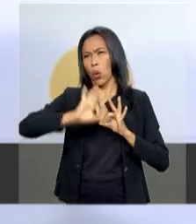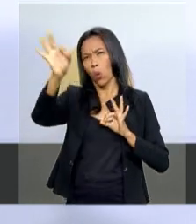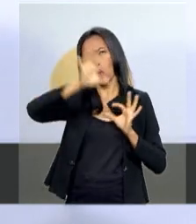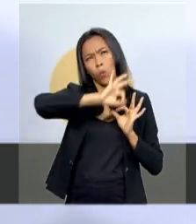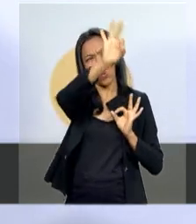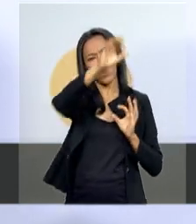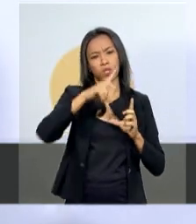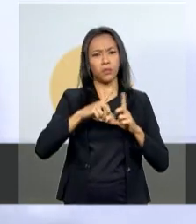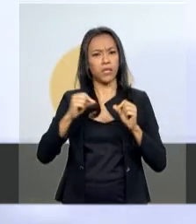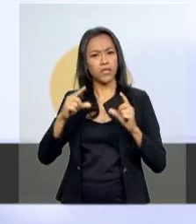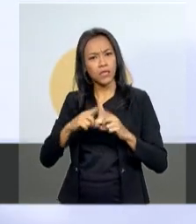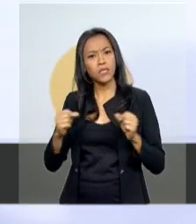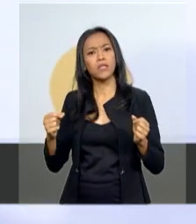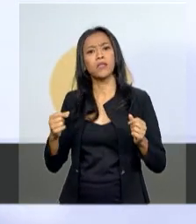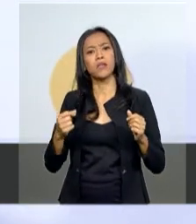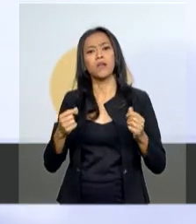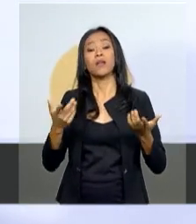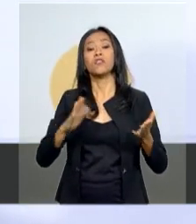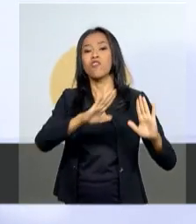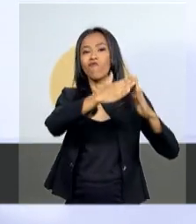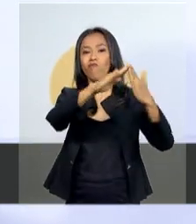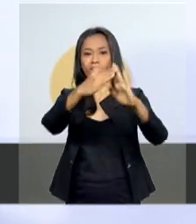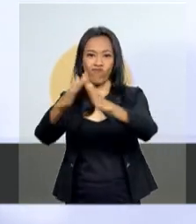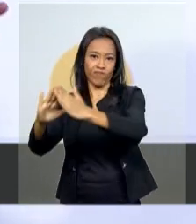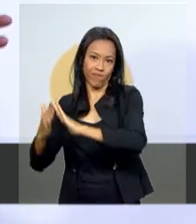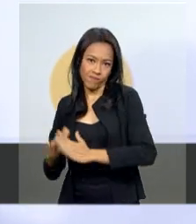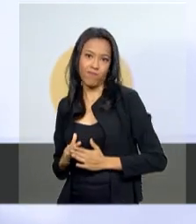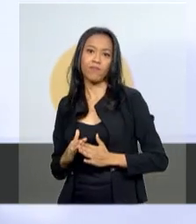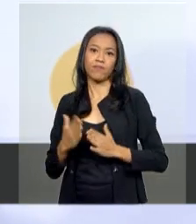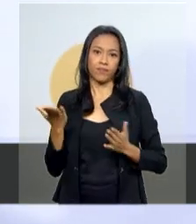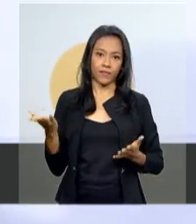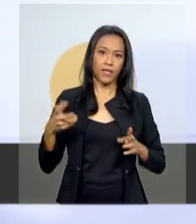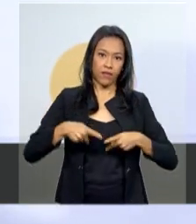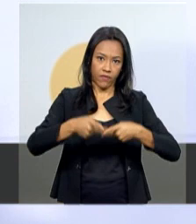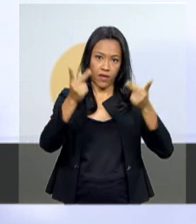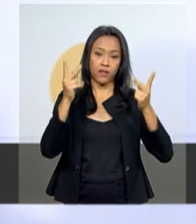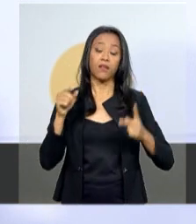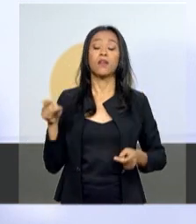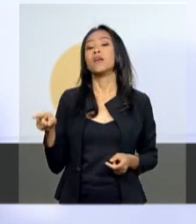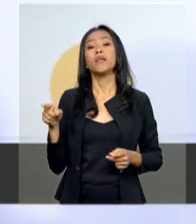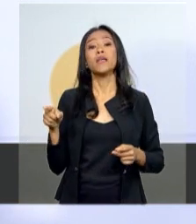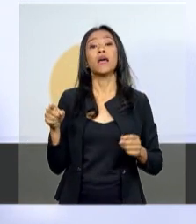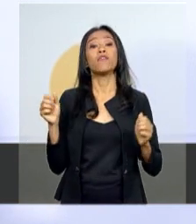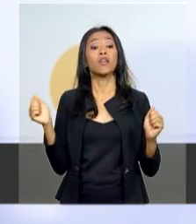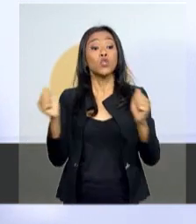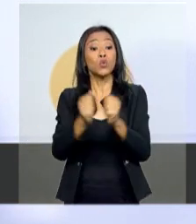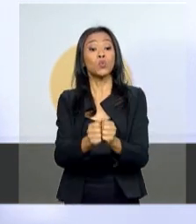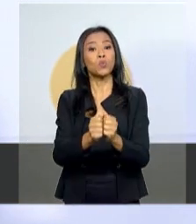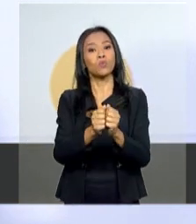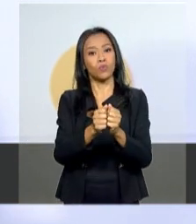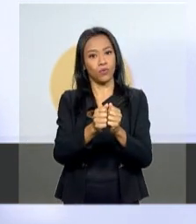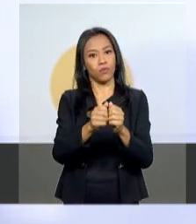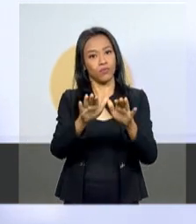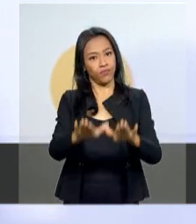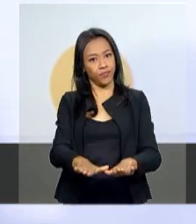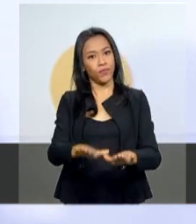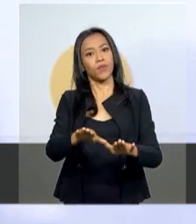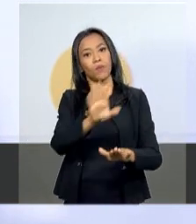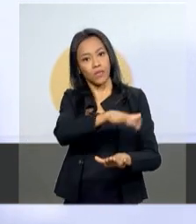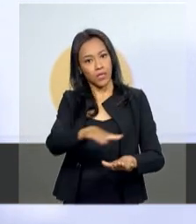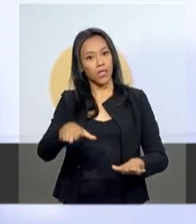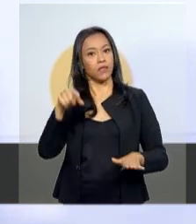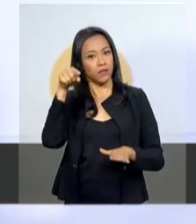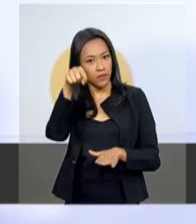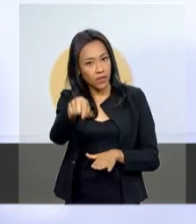da periferia é novo horário ela passa a maior parte do dia com elas é boa parte da manhã